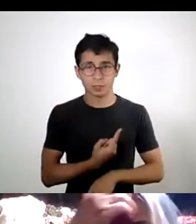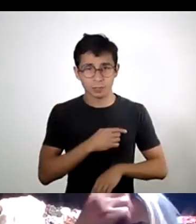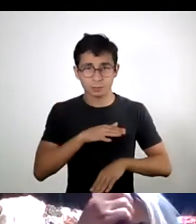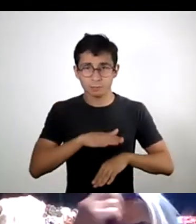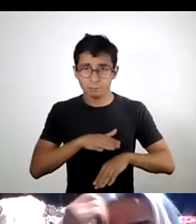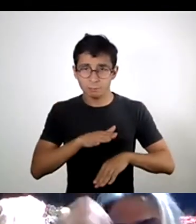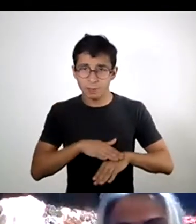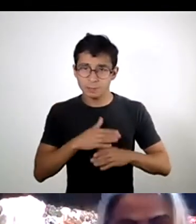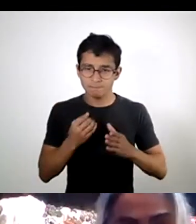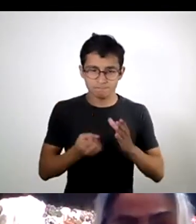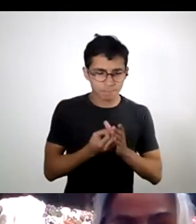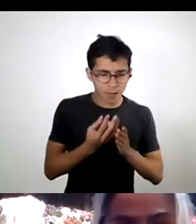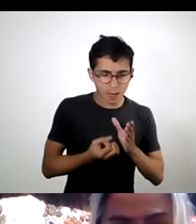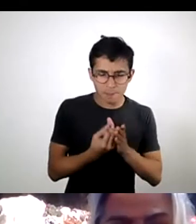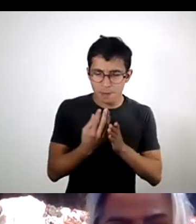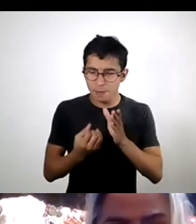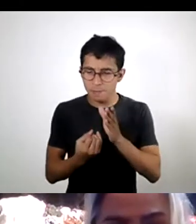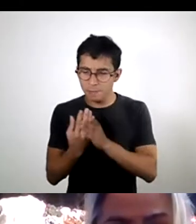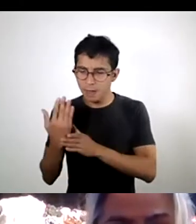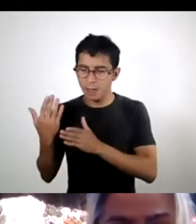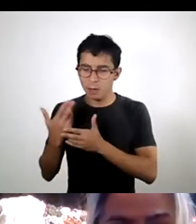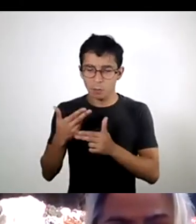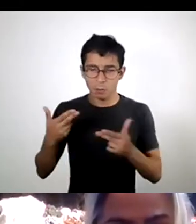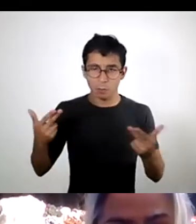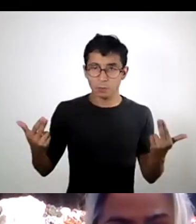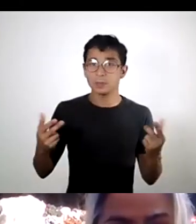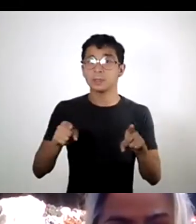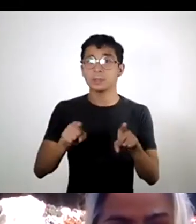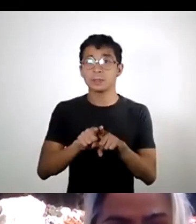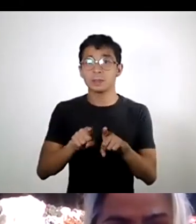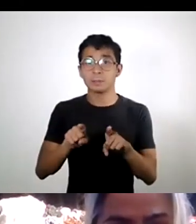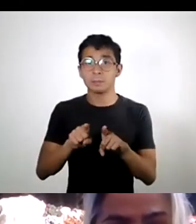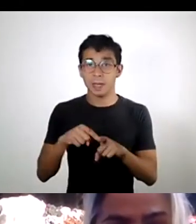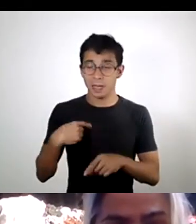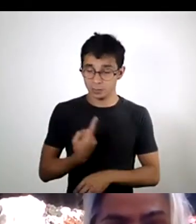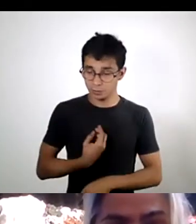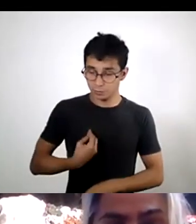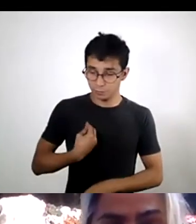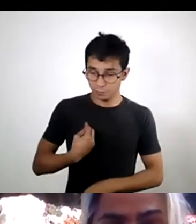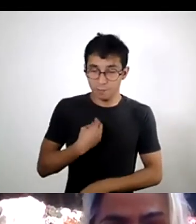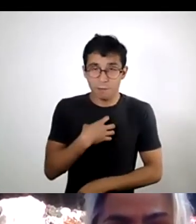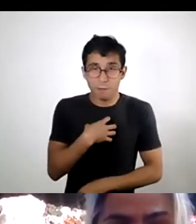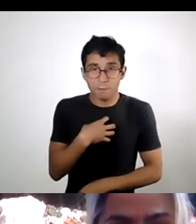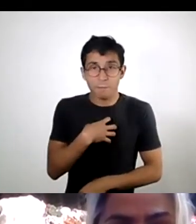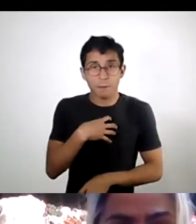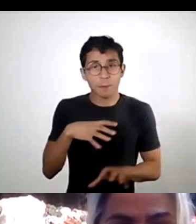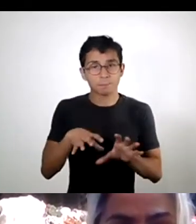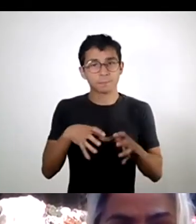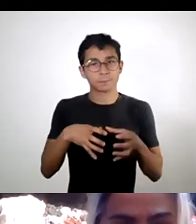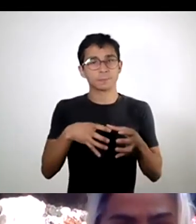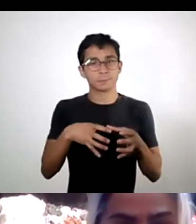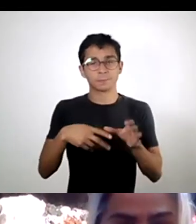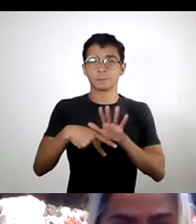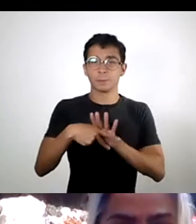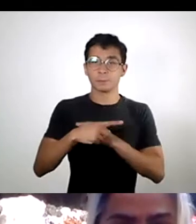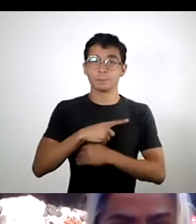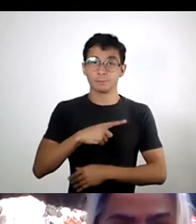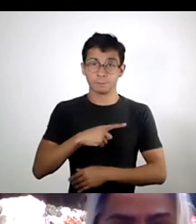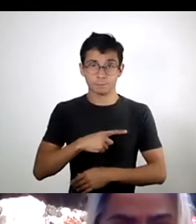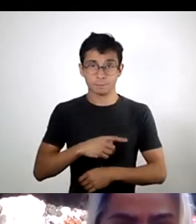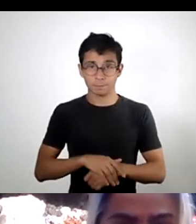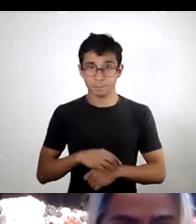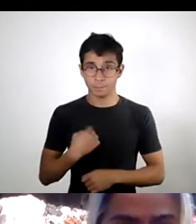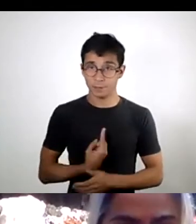produzindo, mas também essa produção, ela faz um sentido de vida para a gente. E aí, a criação, ela se